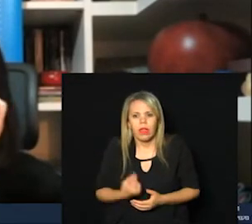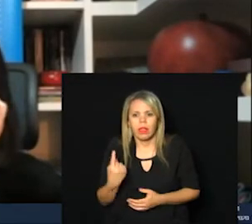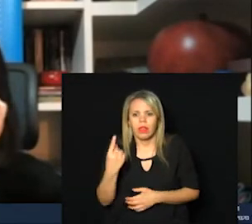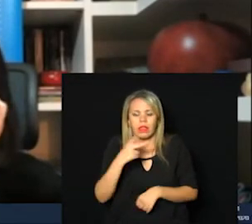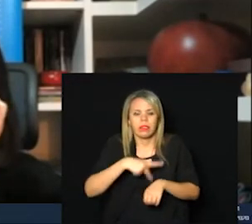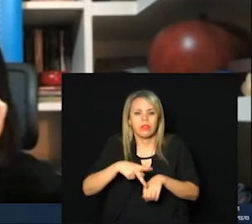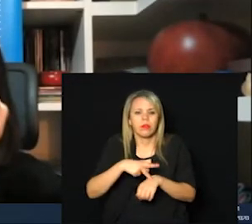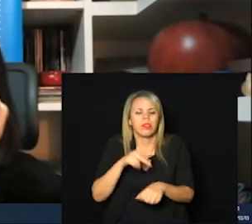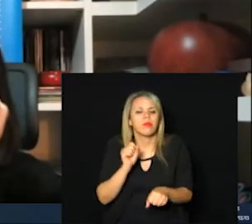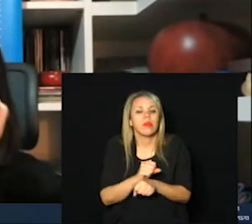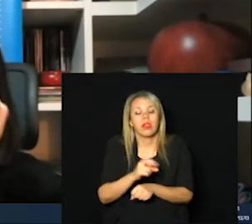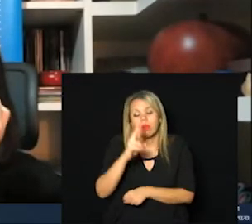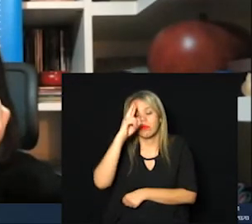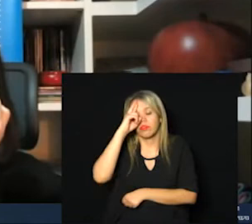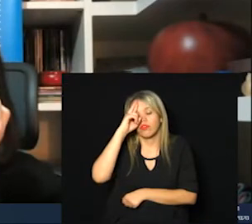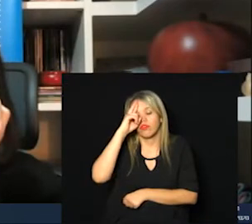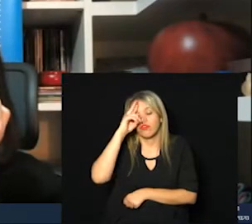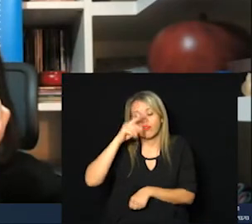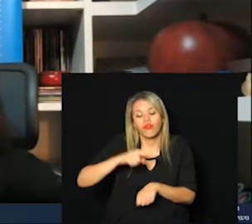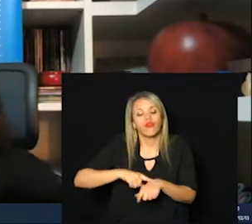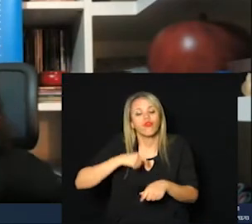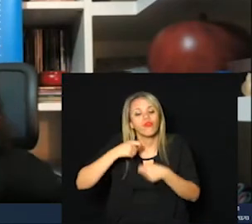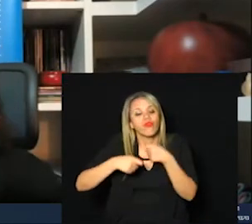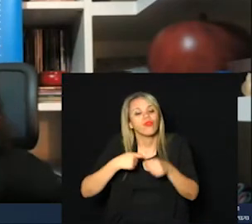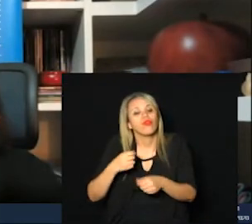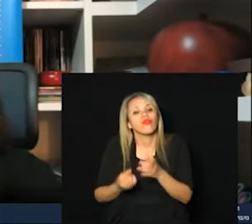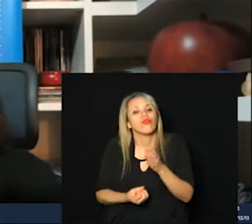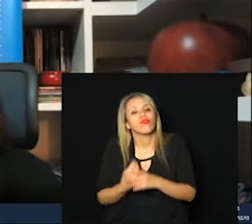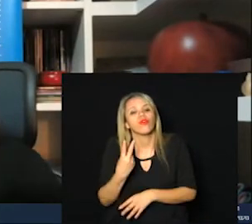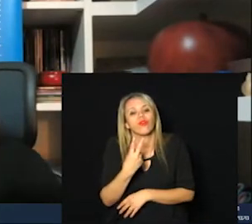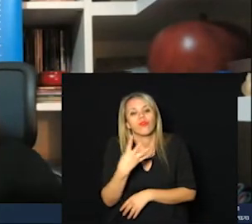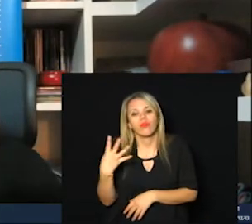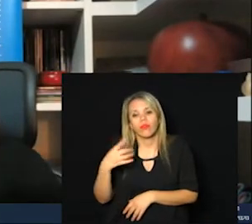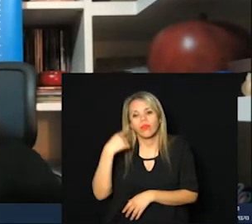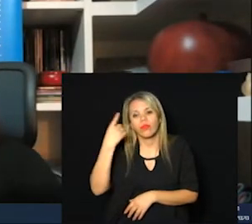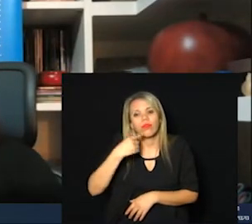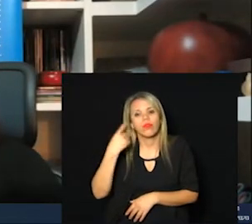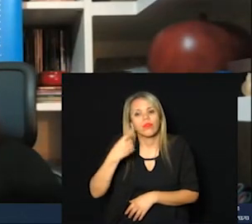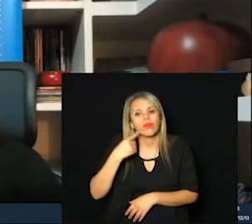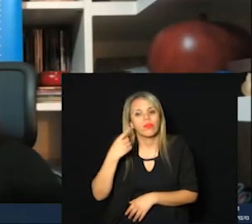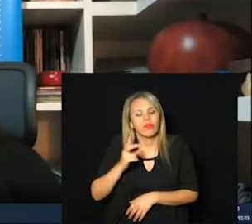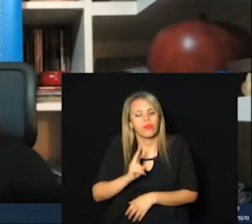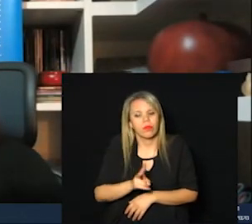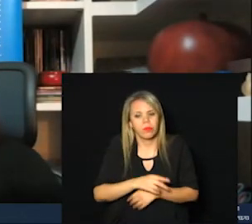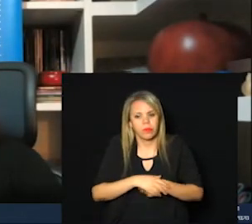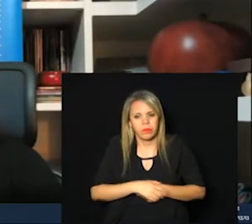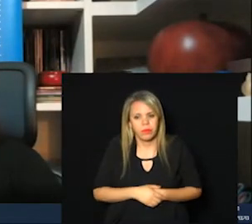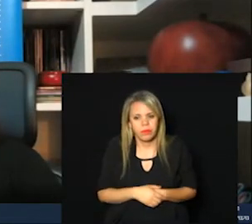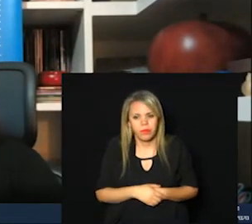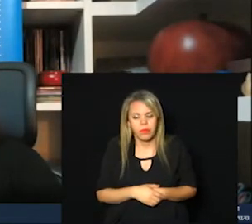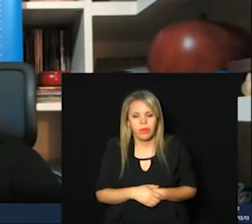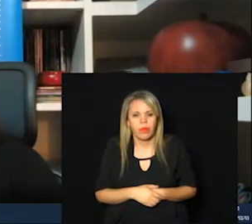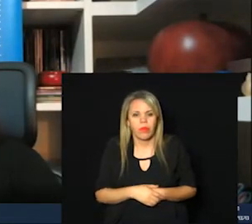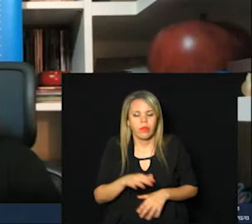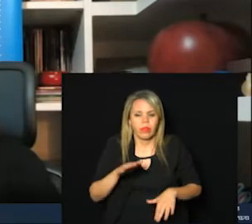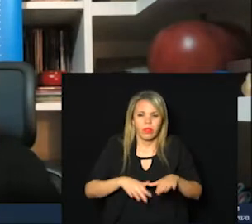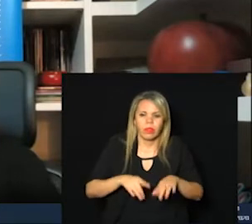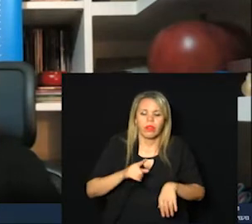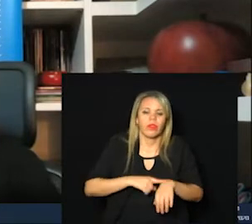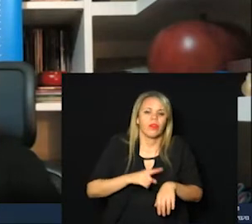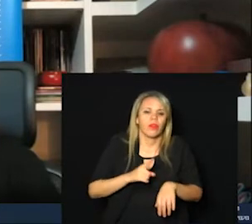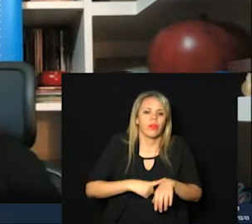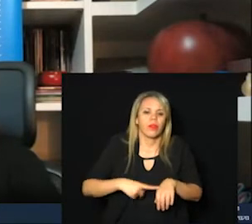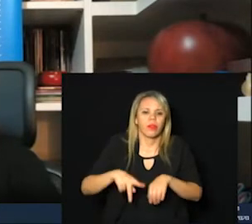essa parada ao meio-dia. E assim acontecem 24 horas, né, de acordo com o fuso horário, de um